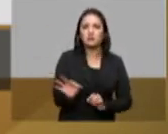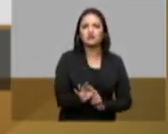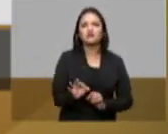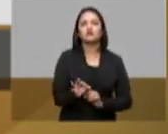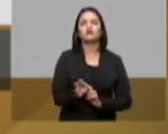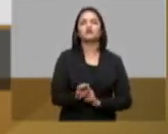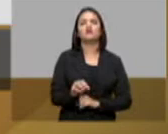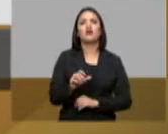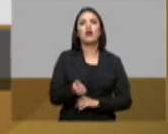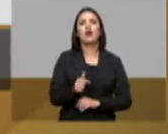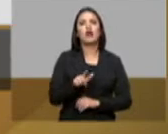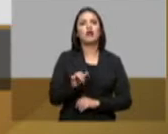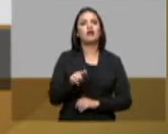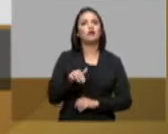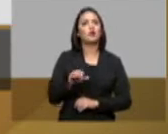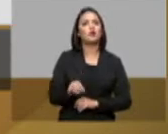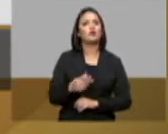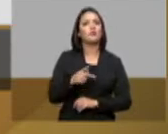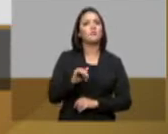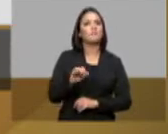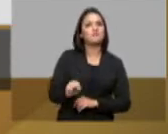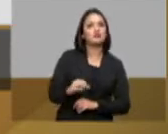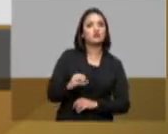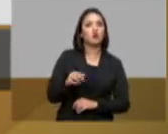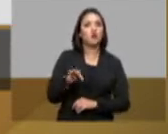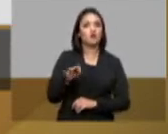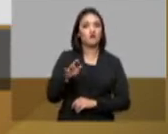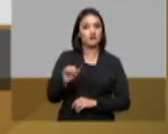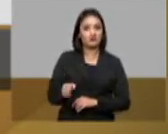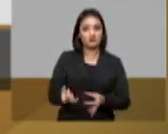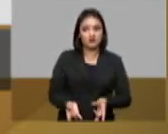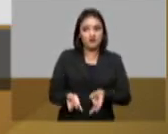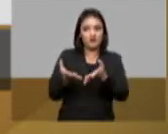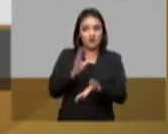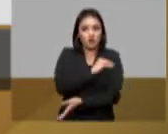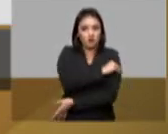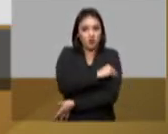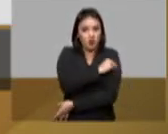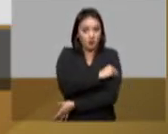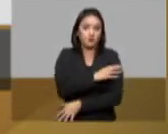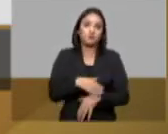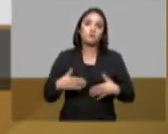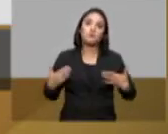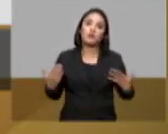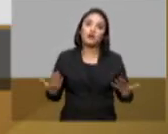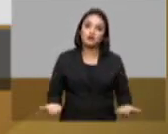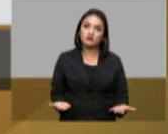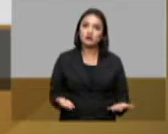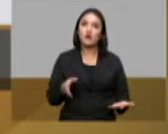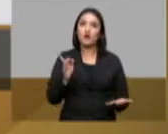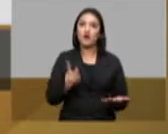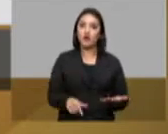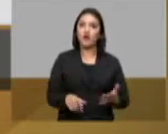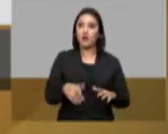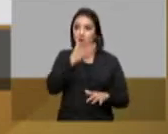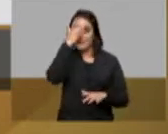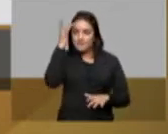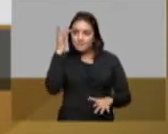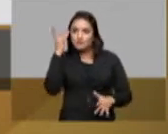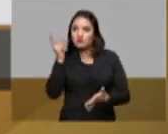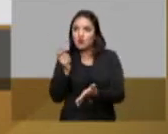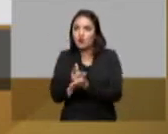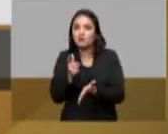incidentes sobre com a venda do álcool, inclusive para fins carburantes, de modo que seria facultado ao